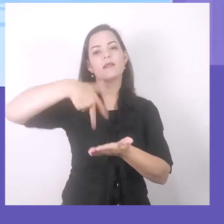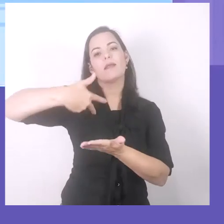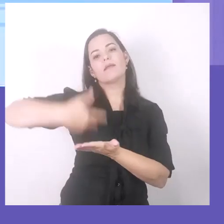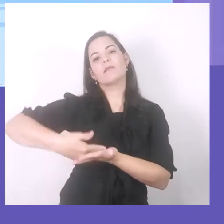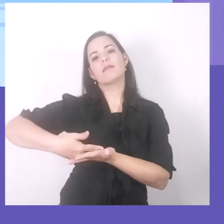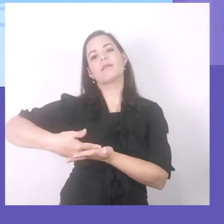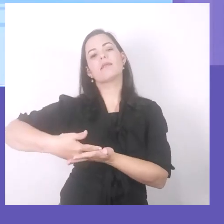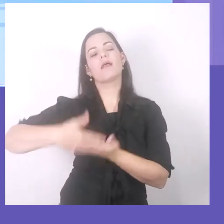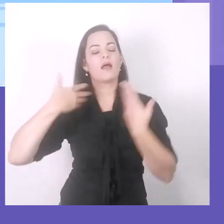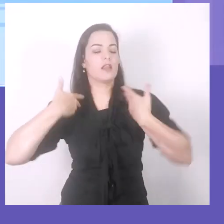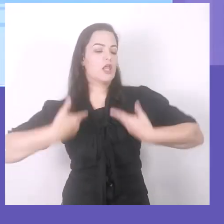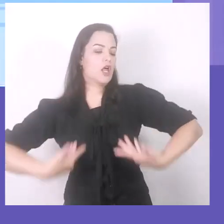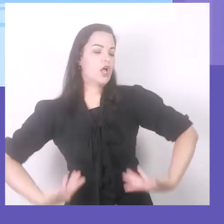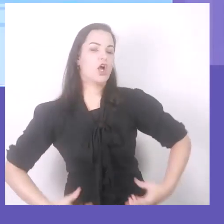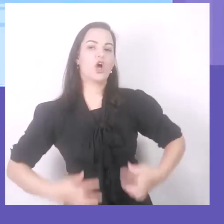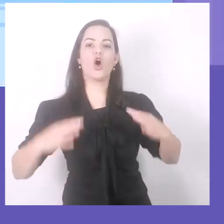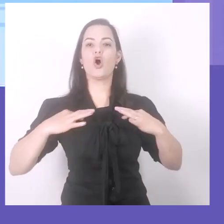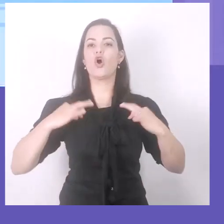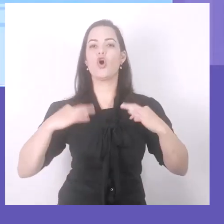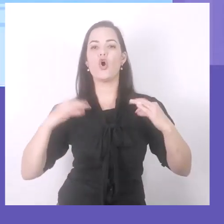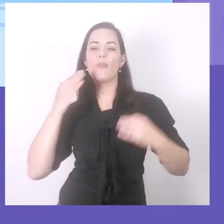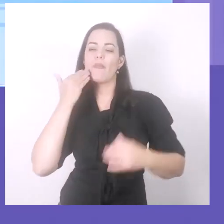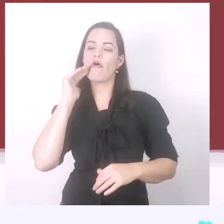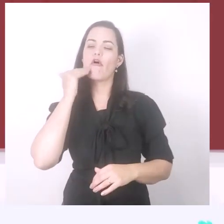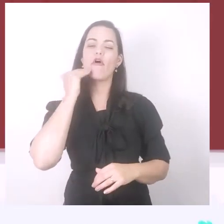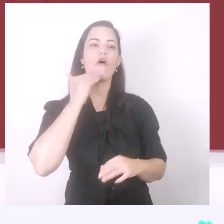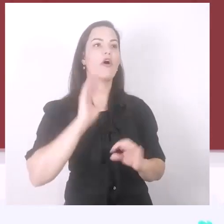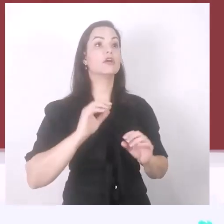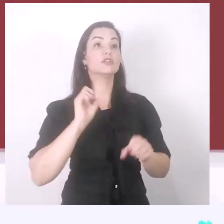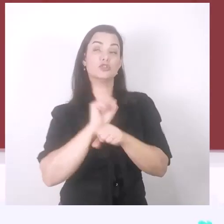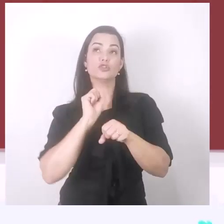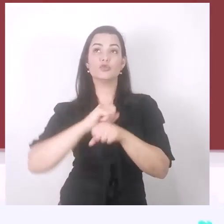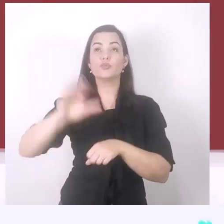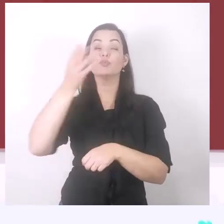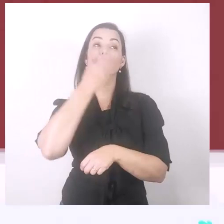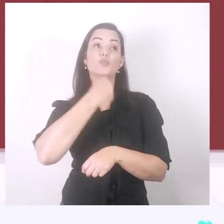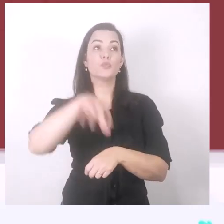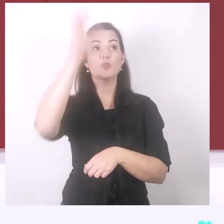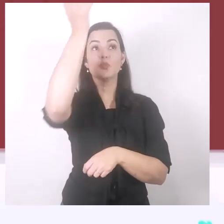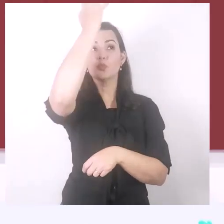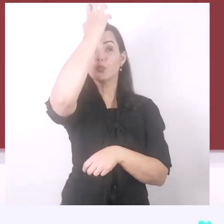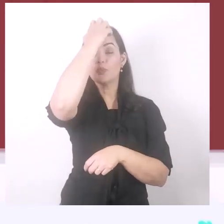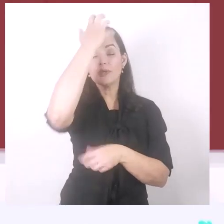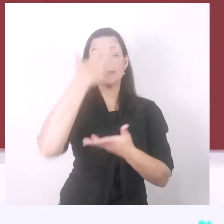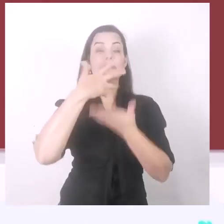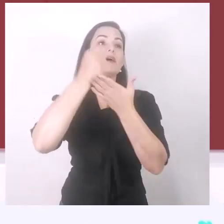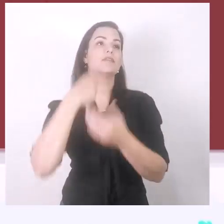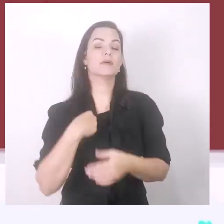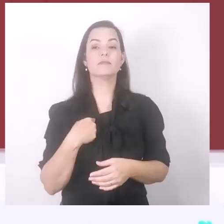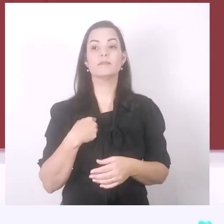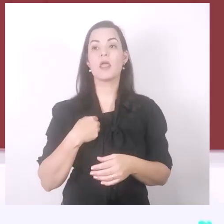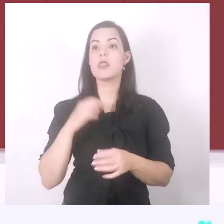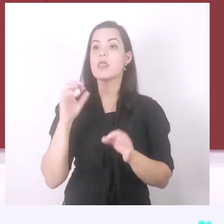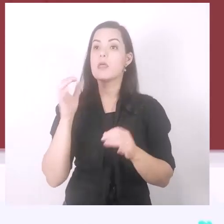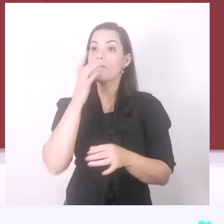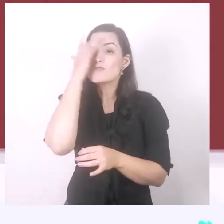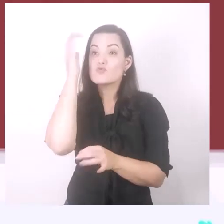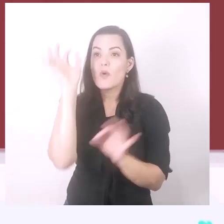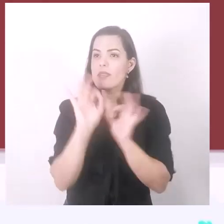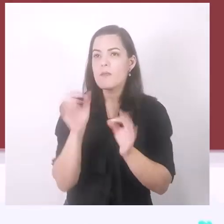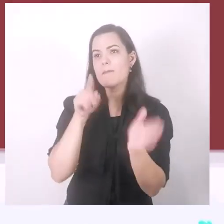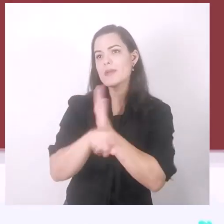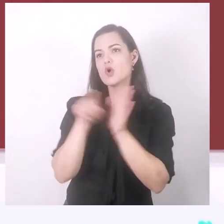vir me salvar. Não ia mexer um dedo. Ninguém te perguntou nada, Silvete. A entrevistada aqui não é você.